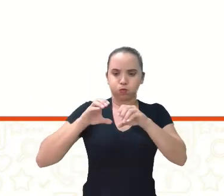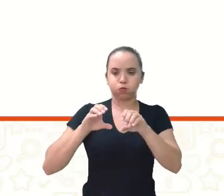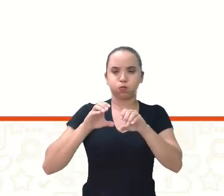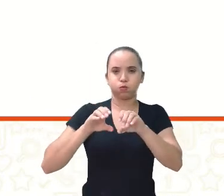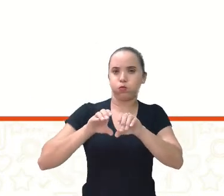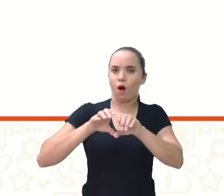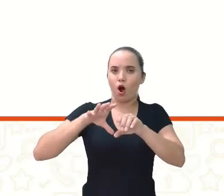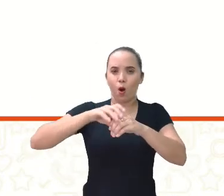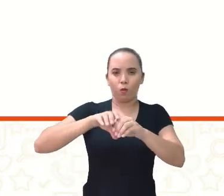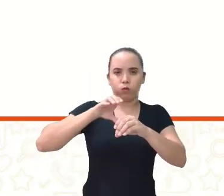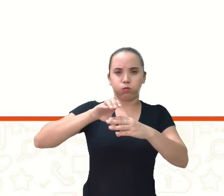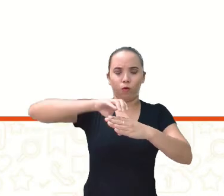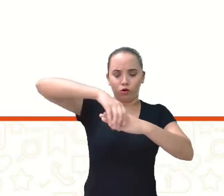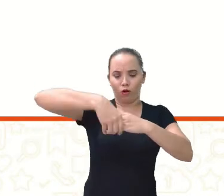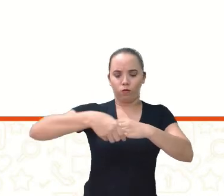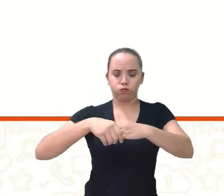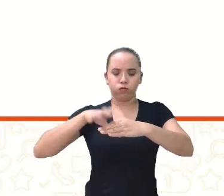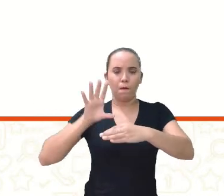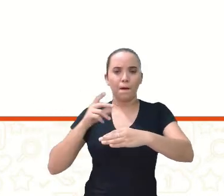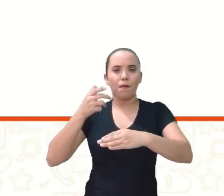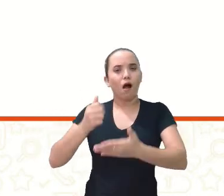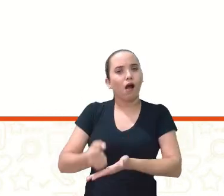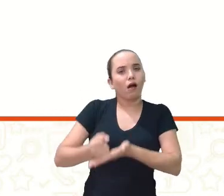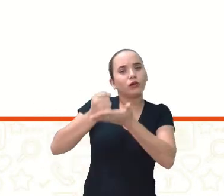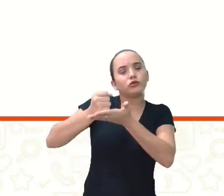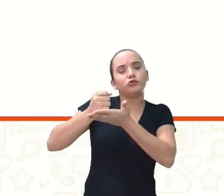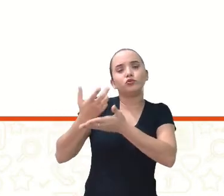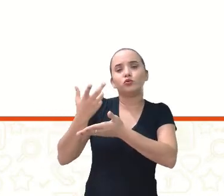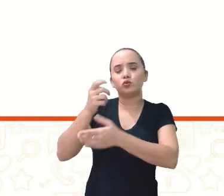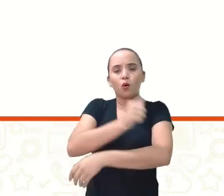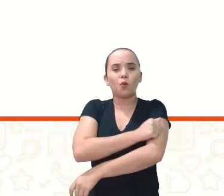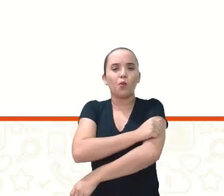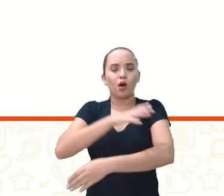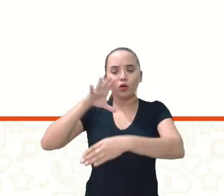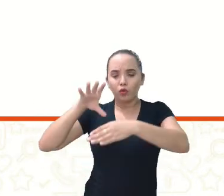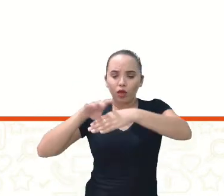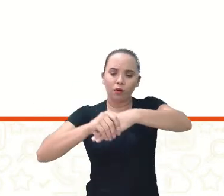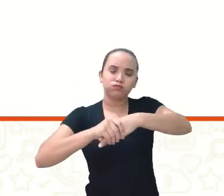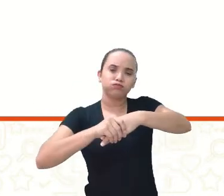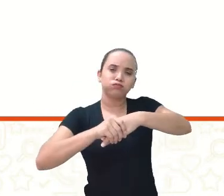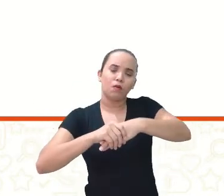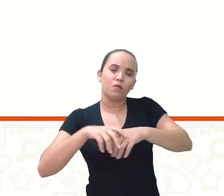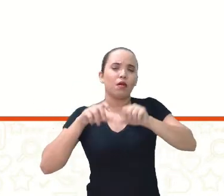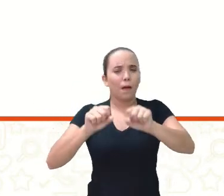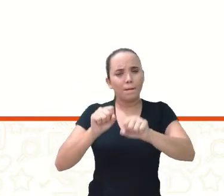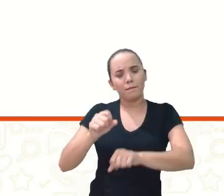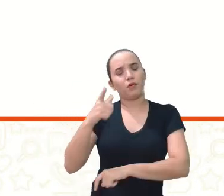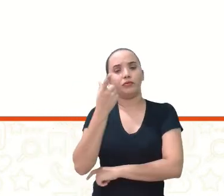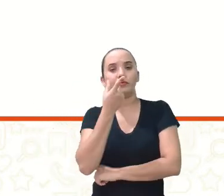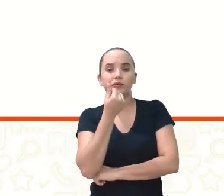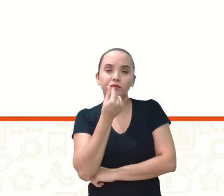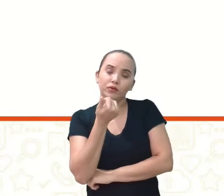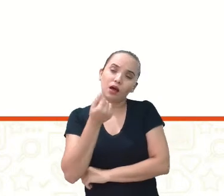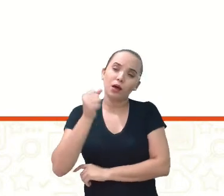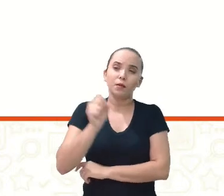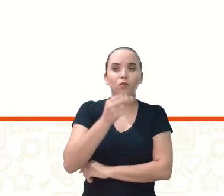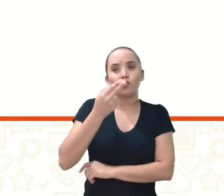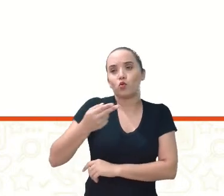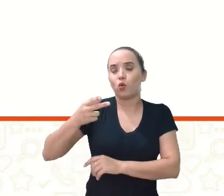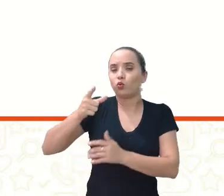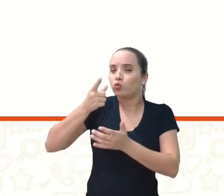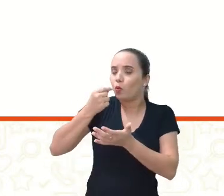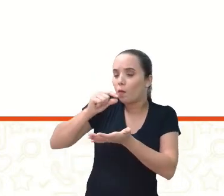mais uma sugestão de material. E que não só o lápis, pode ser adaptado numa cola, pode